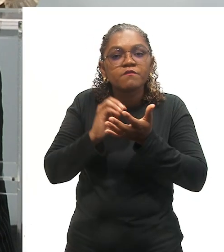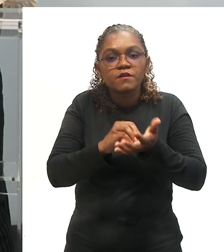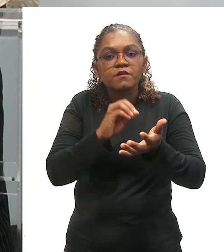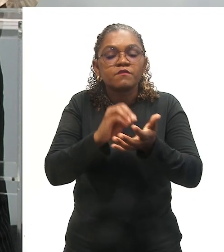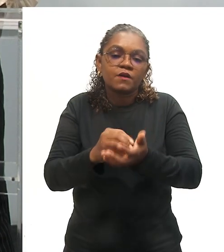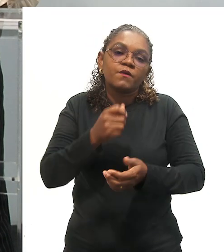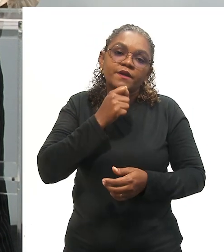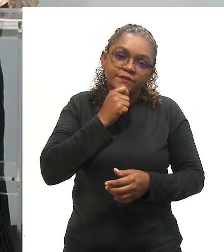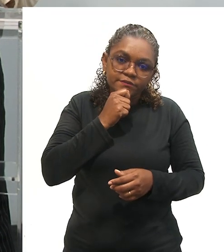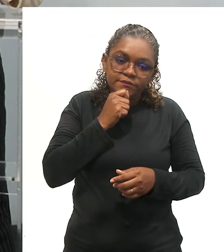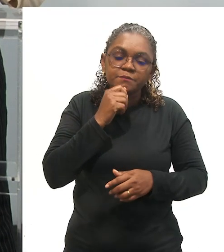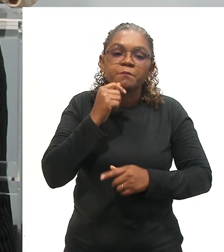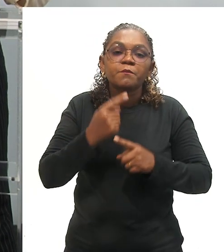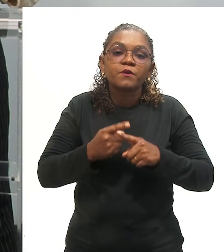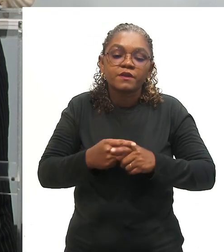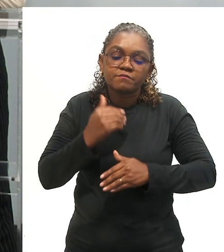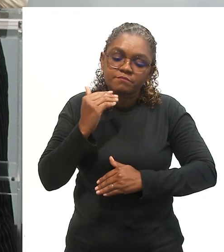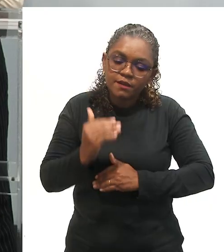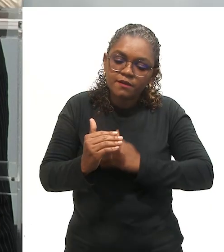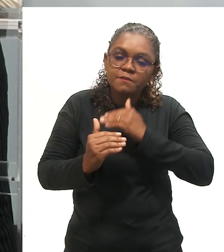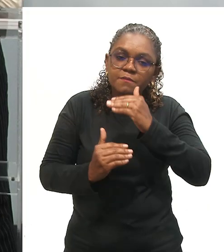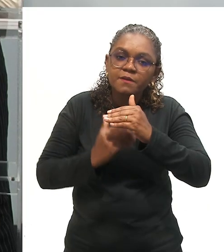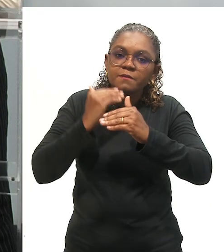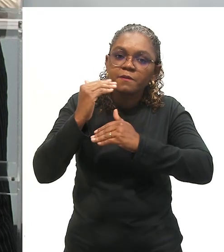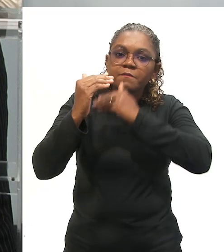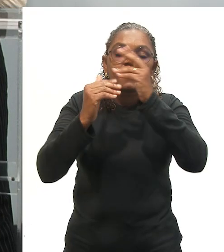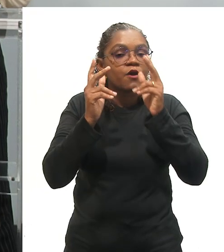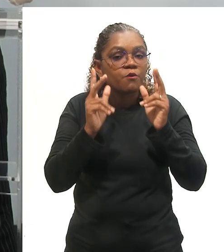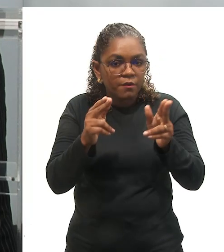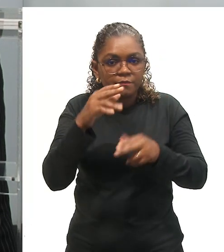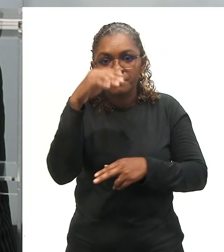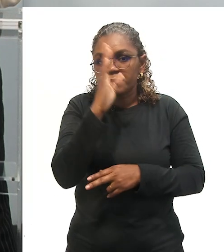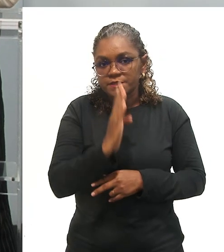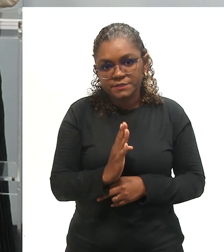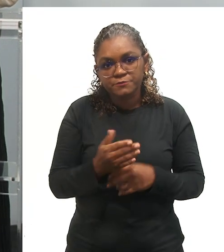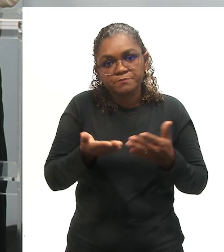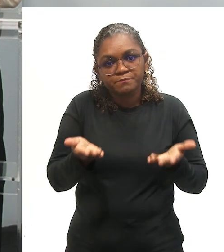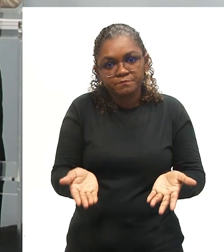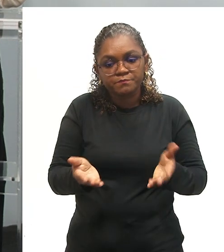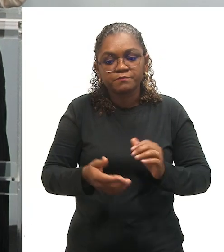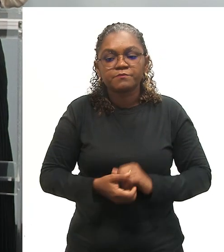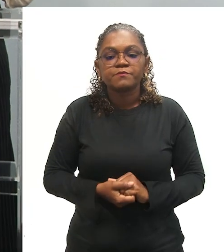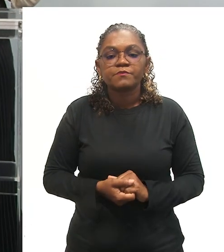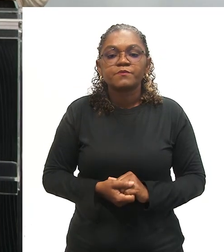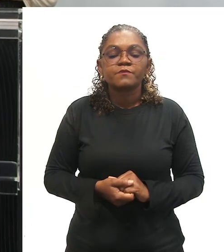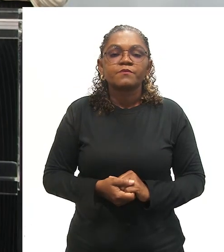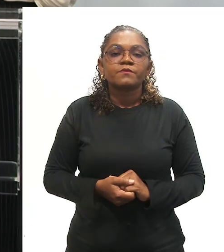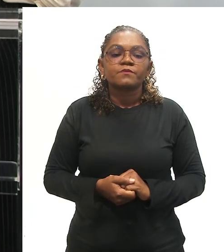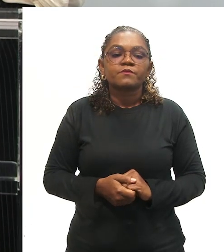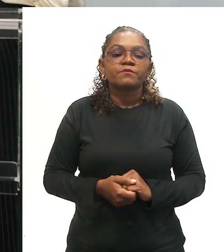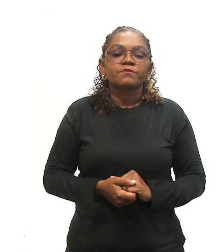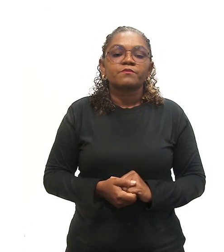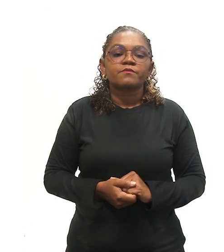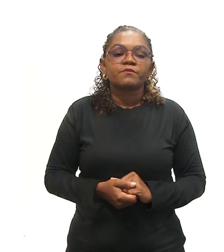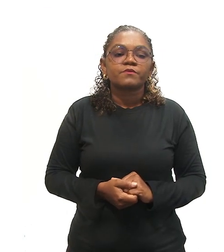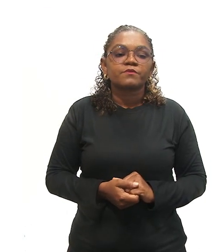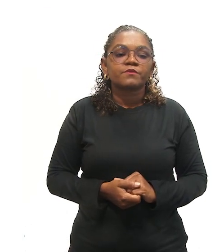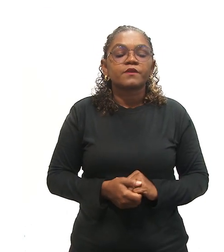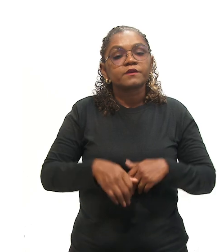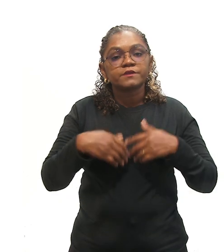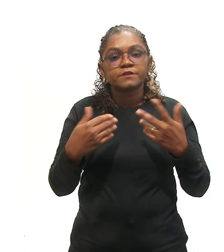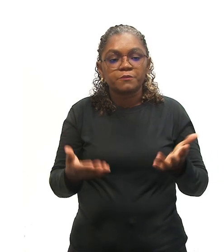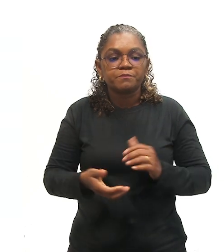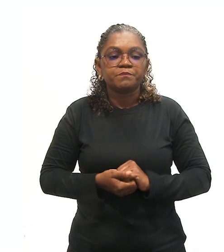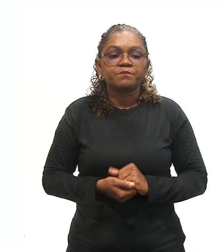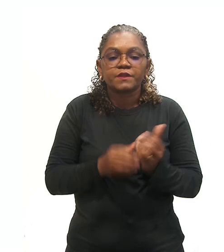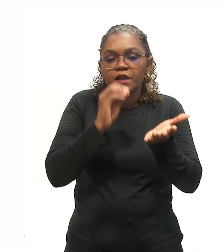economias em desenvolvimento, nas quais se encontra também o Brasil. É um pouquinho sobre isso que a gente vai falar mais na nossa aula de hoje. A escassez,